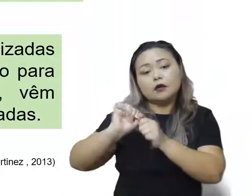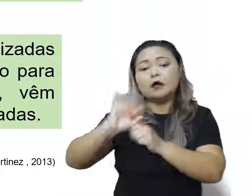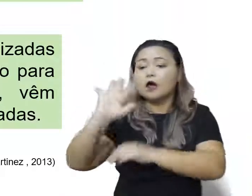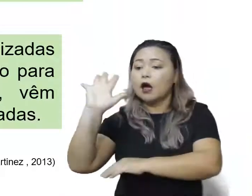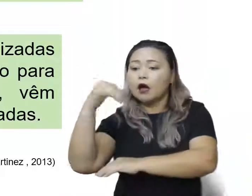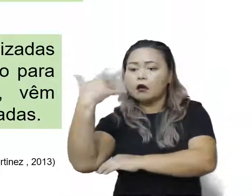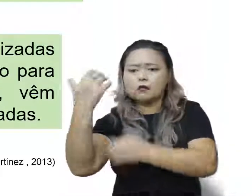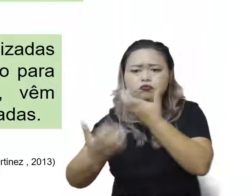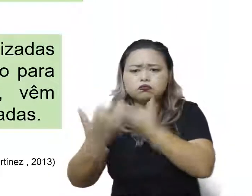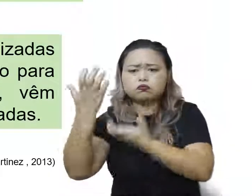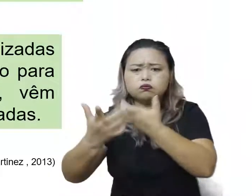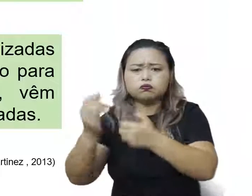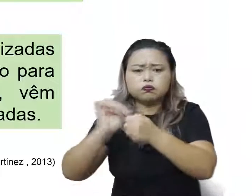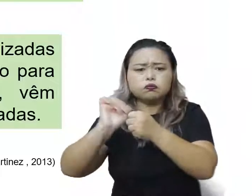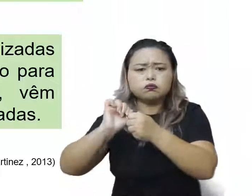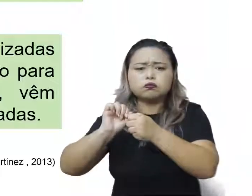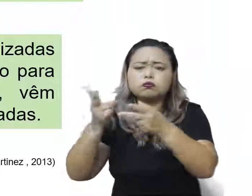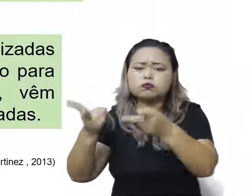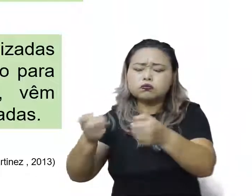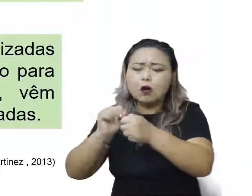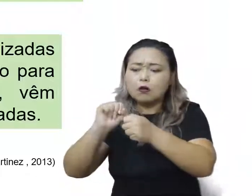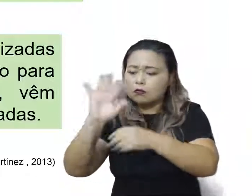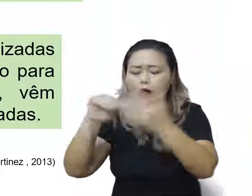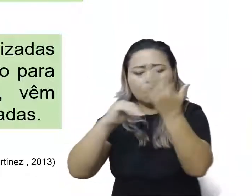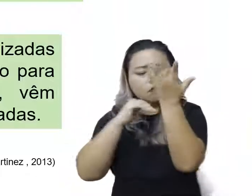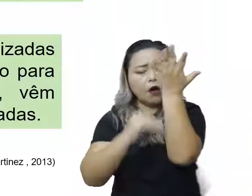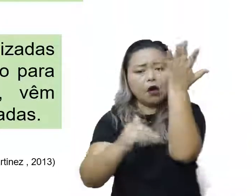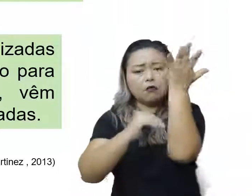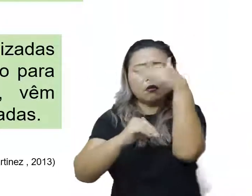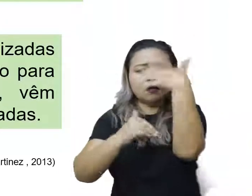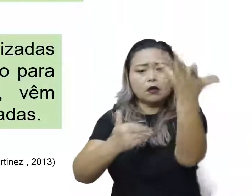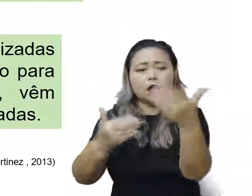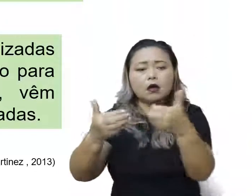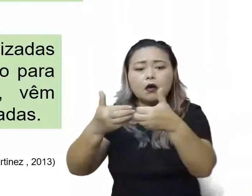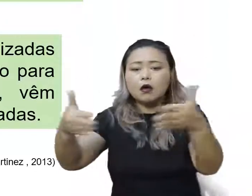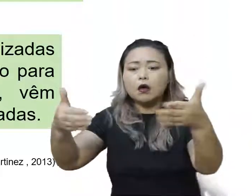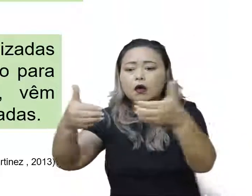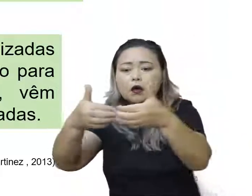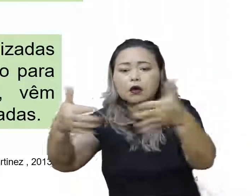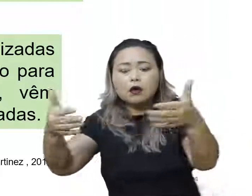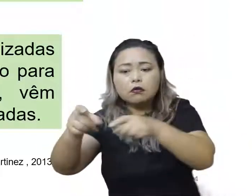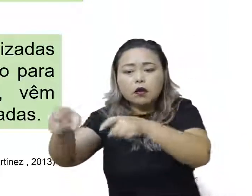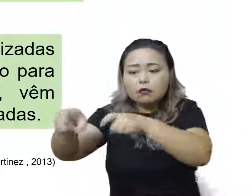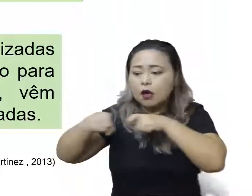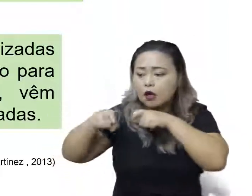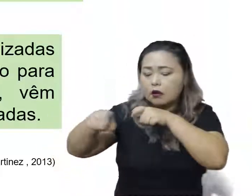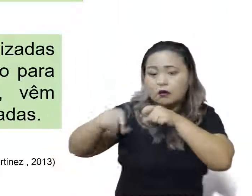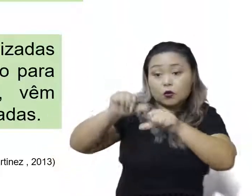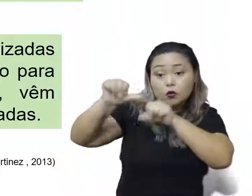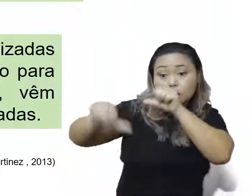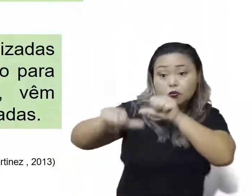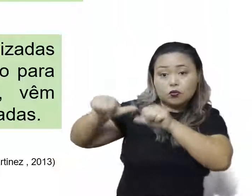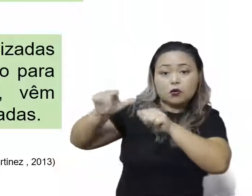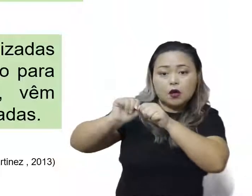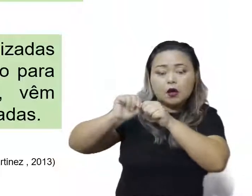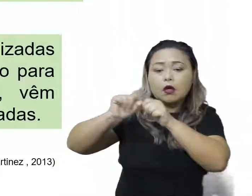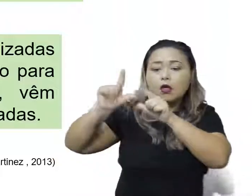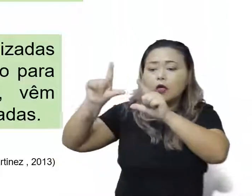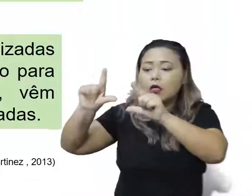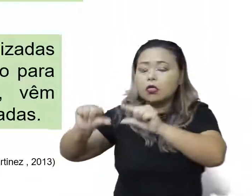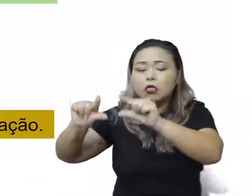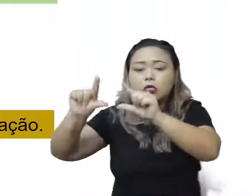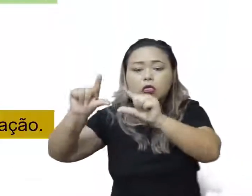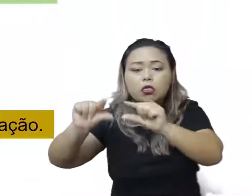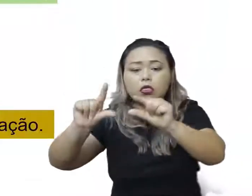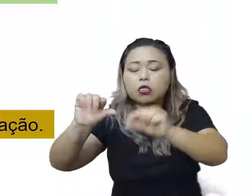as queimadas realizadas para a exploração madeireira, assim como a abertura de novas áreas agrícolas, vêm provocando a diminuição das